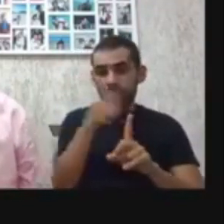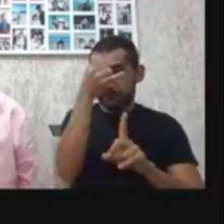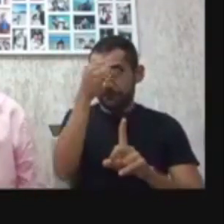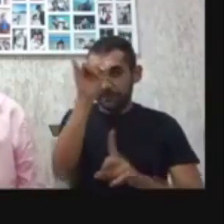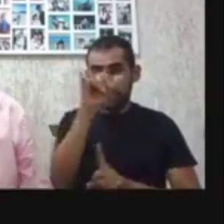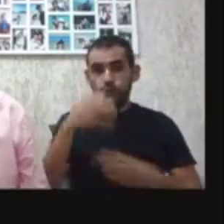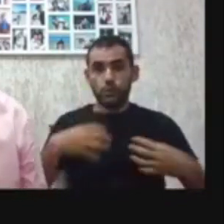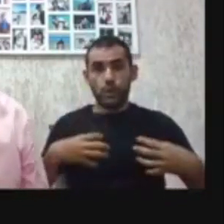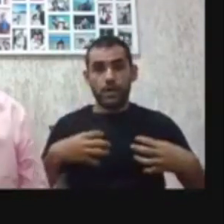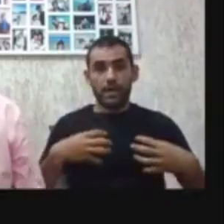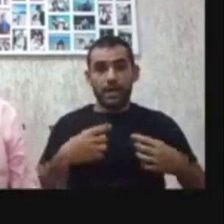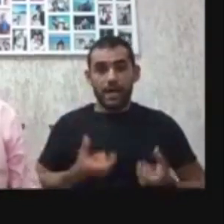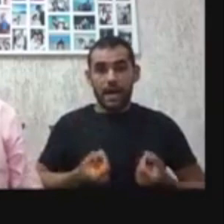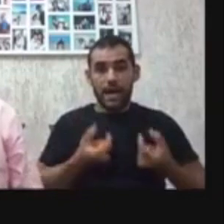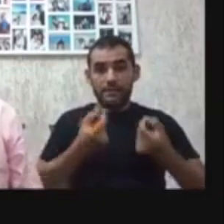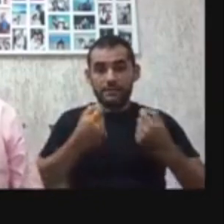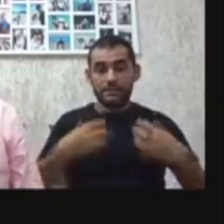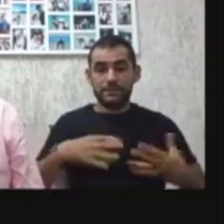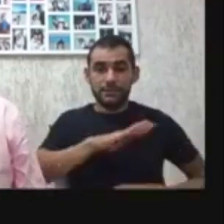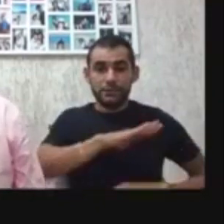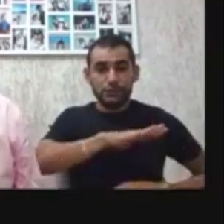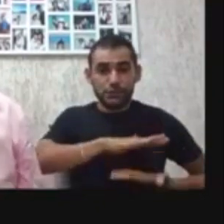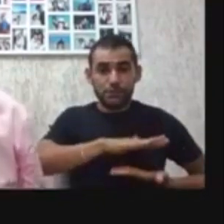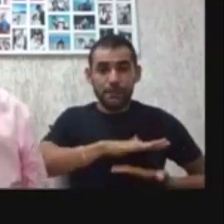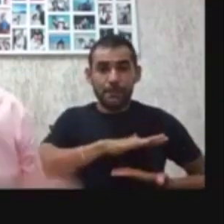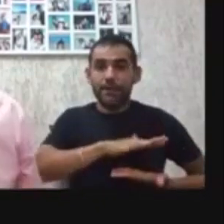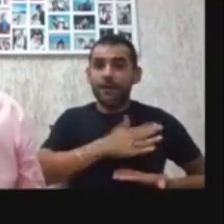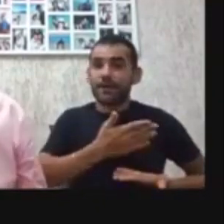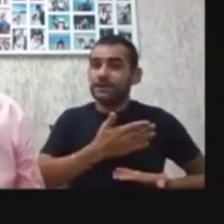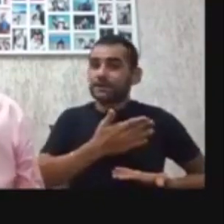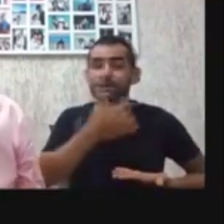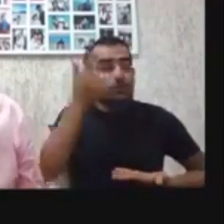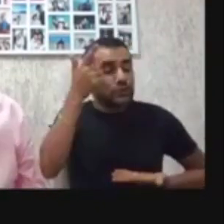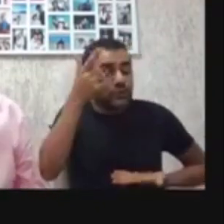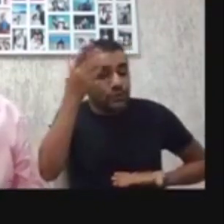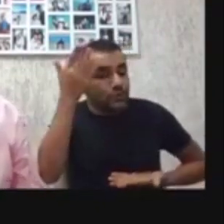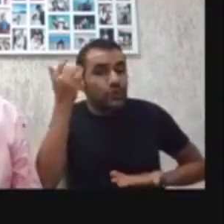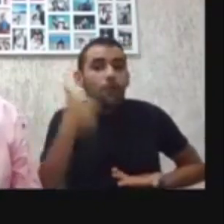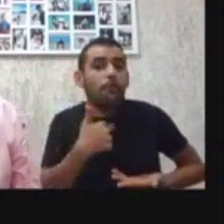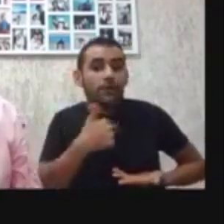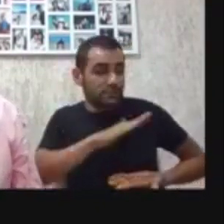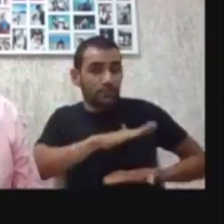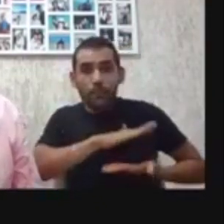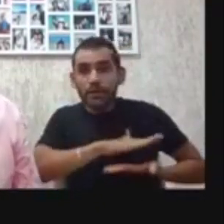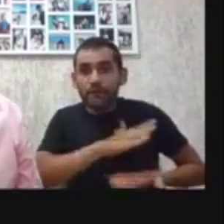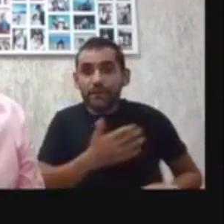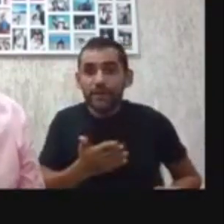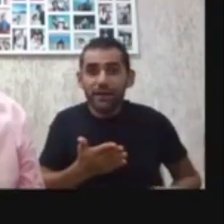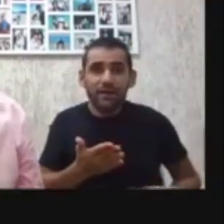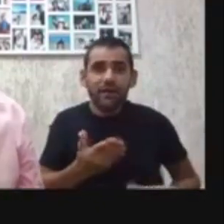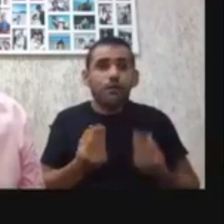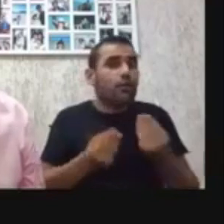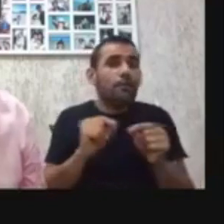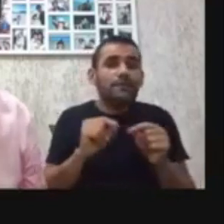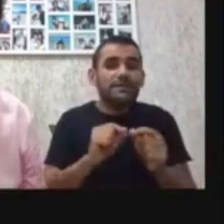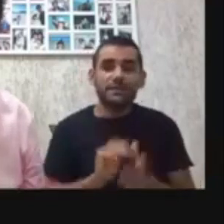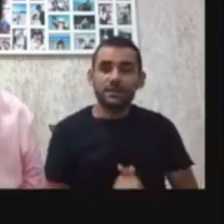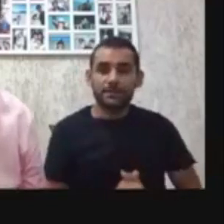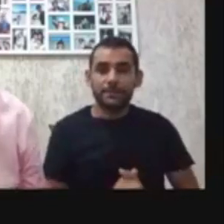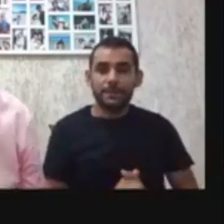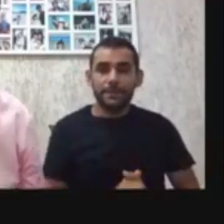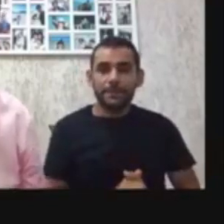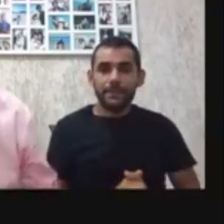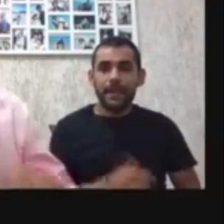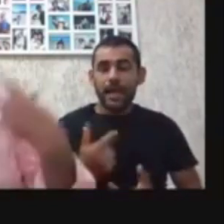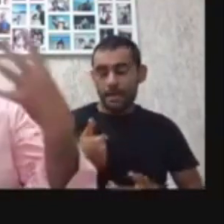do câncer de mama e as mulheres não têm mamografia. E isso não é no outubro, não, é o ano inteiro. É o ano inteiro. Aí a mulher chega num ponto de